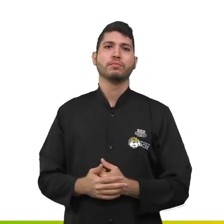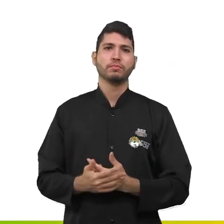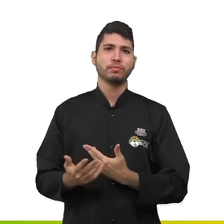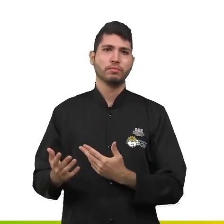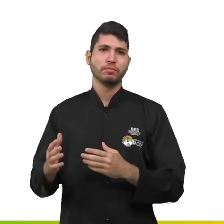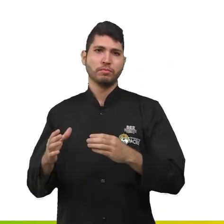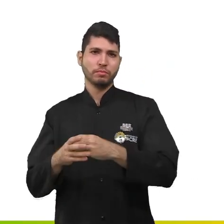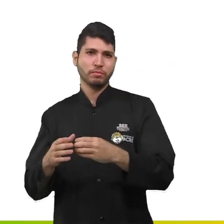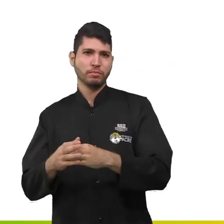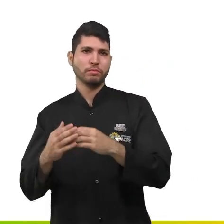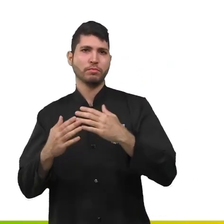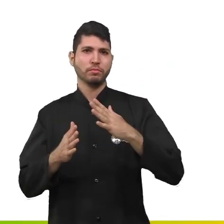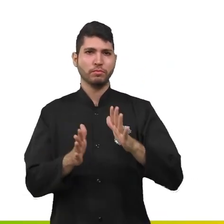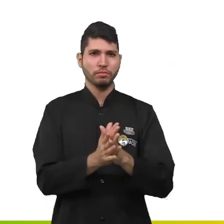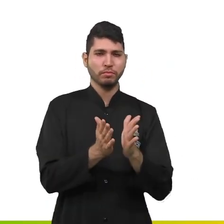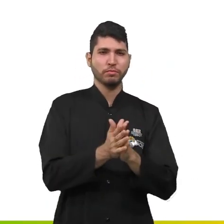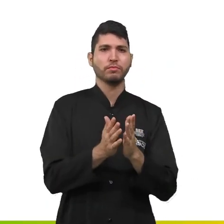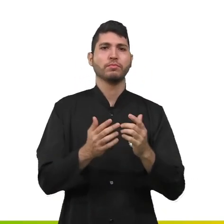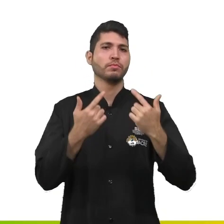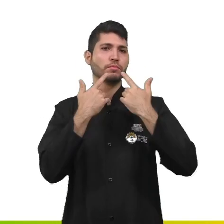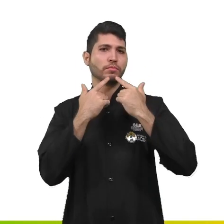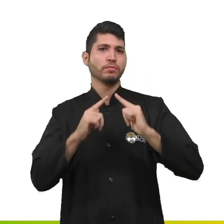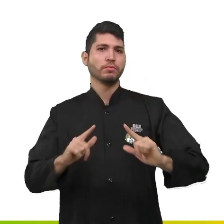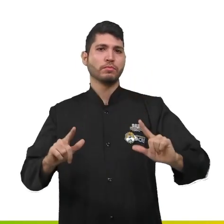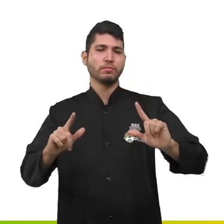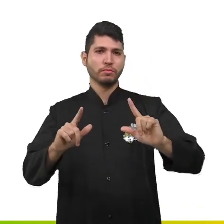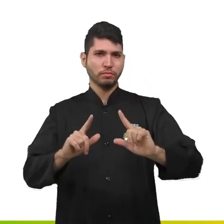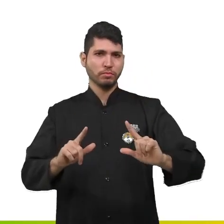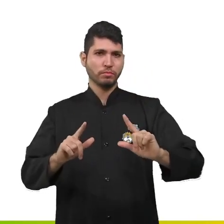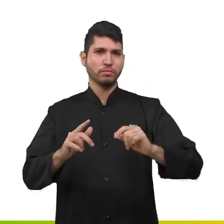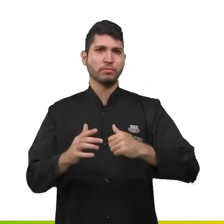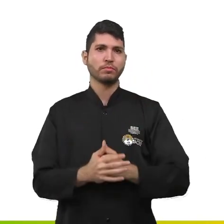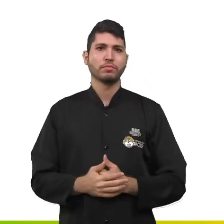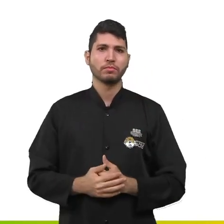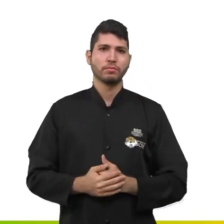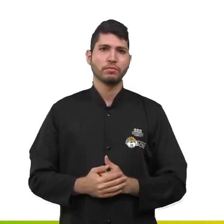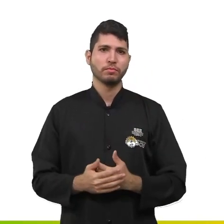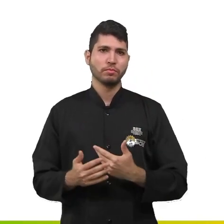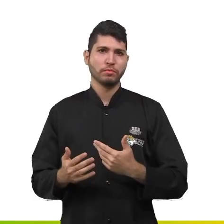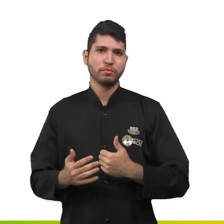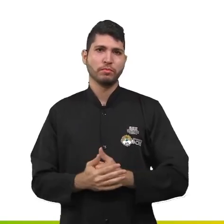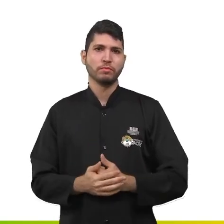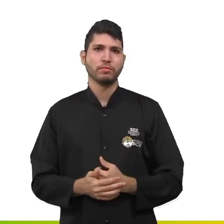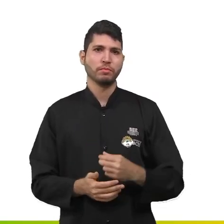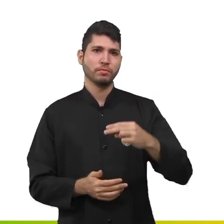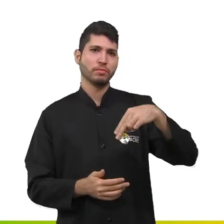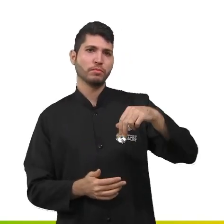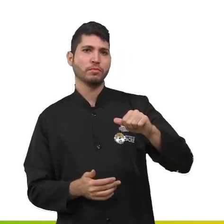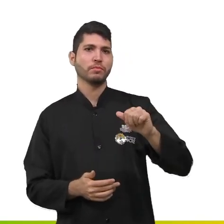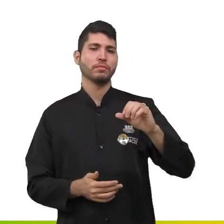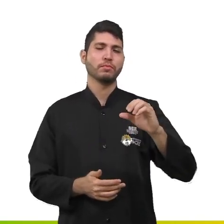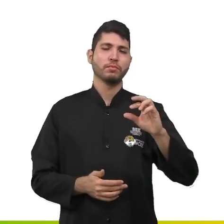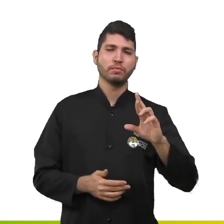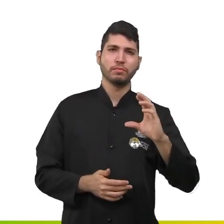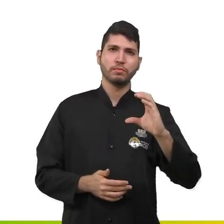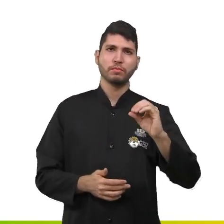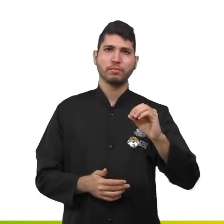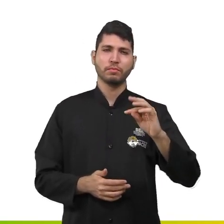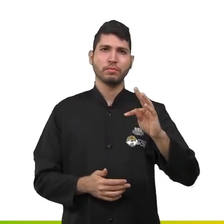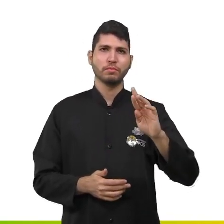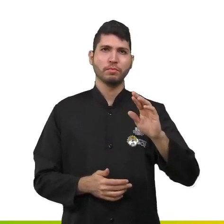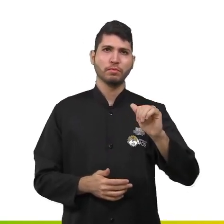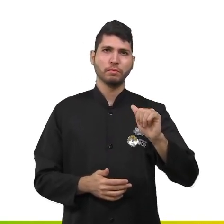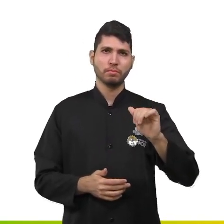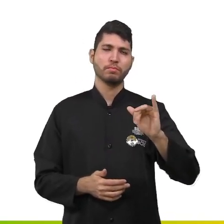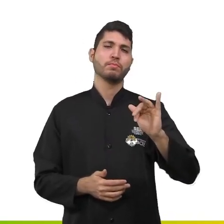como empoderamento, eu já mencionei praticamente tudo que já estava aqui. E alternativa real do narcotráfico e evasão escolar. Aqui é dentro do contexto